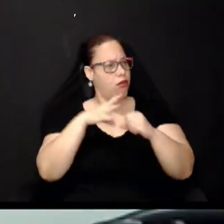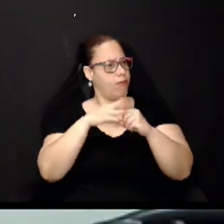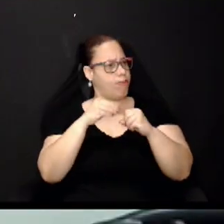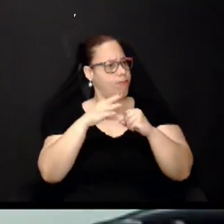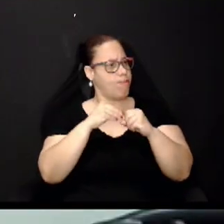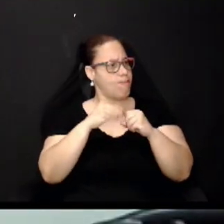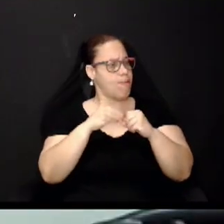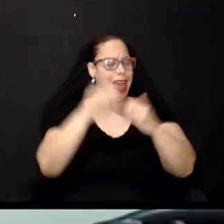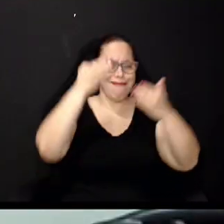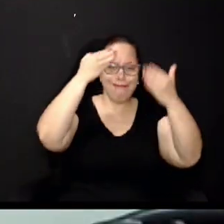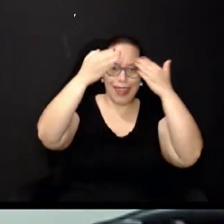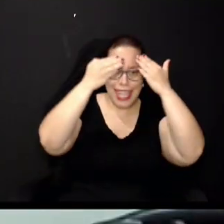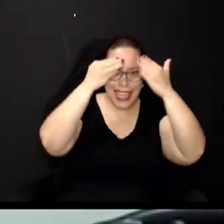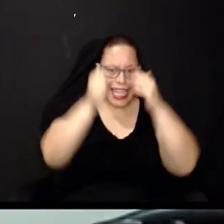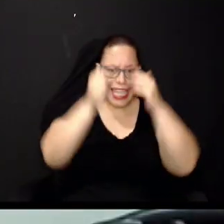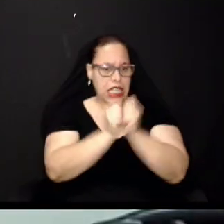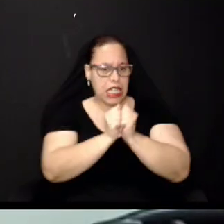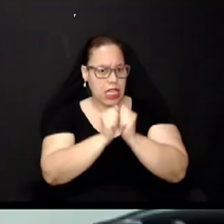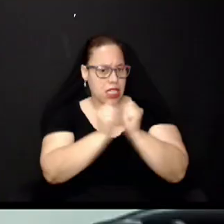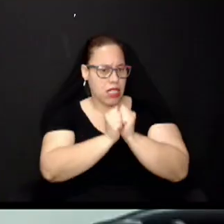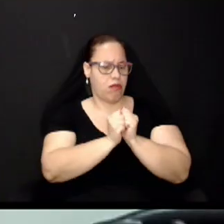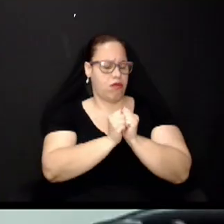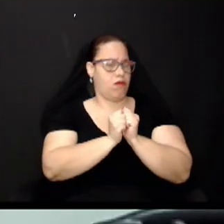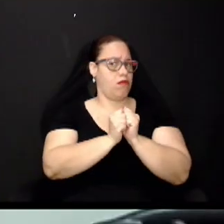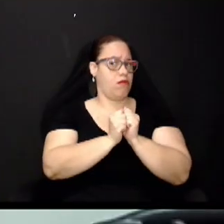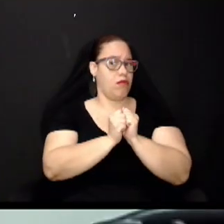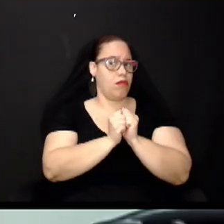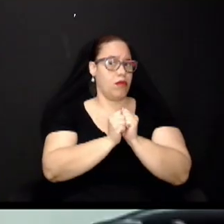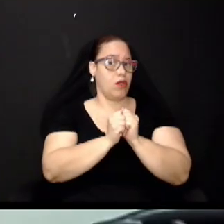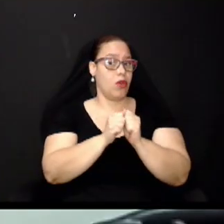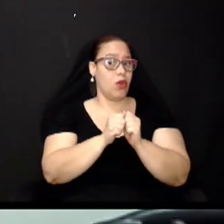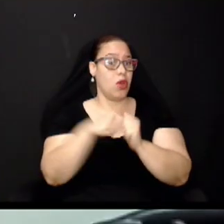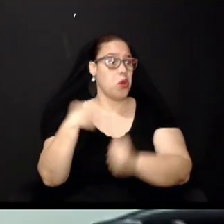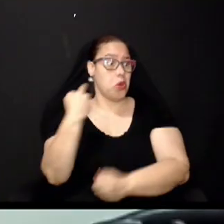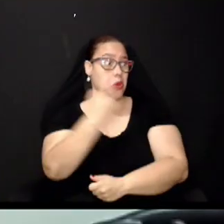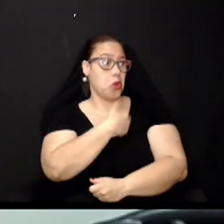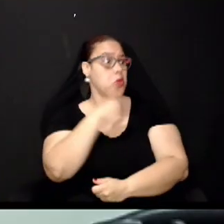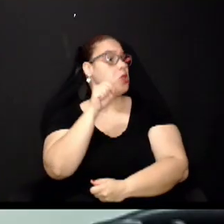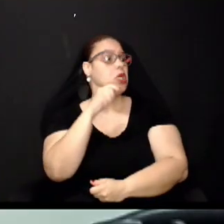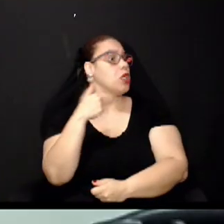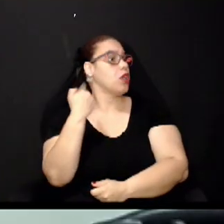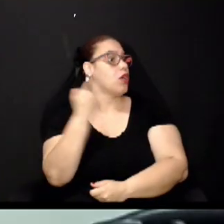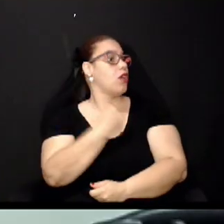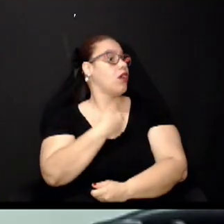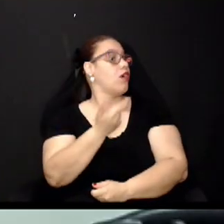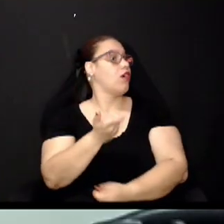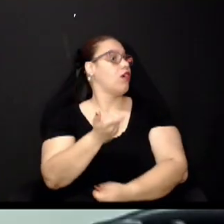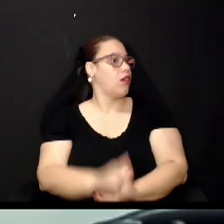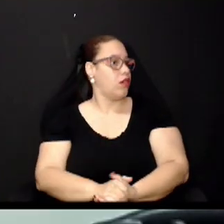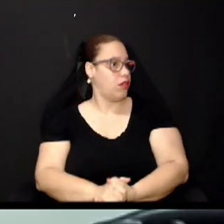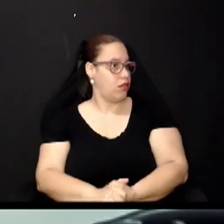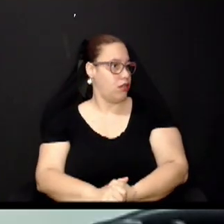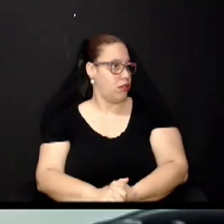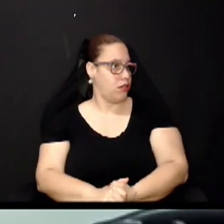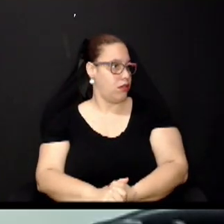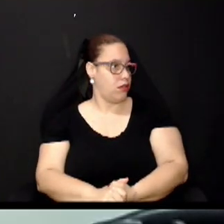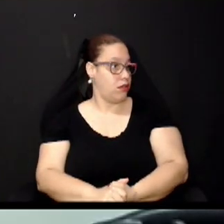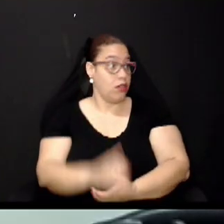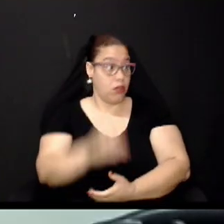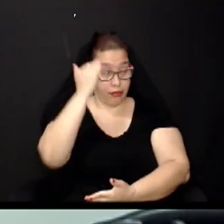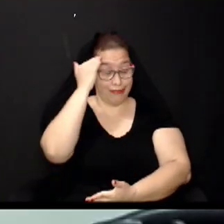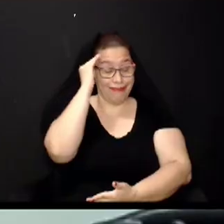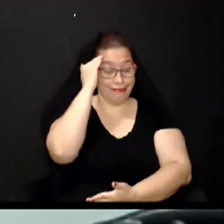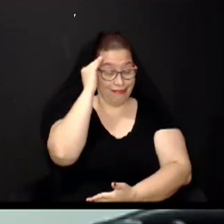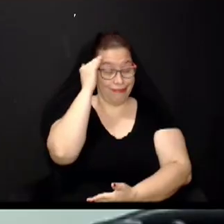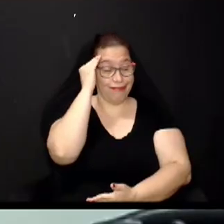psicoterapia, precisamos descobrir quem somos, né? Geralmente, Eu entendo, né, muitas mulheres